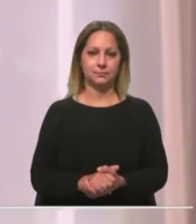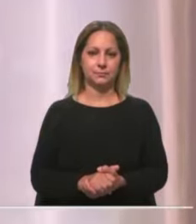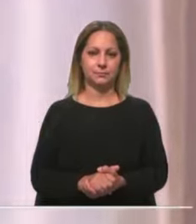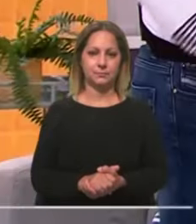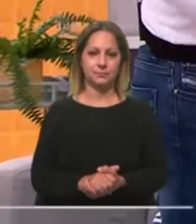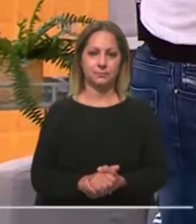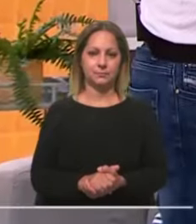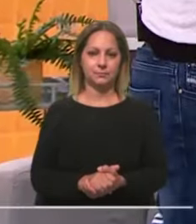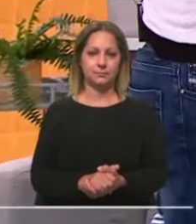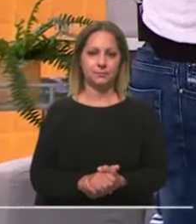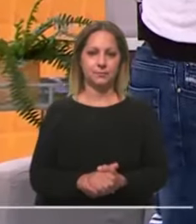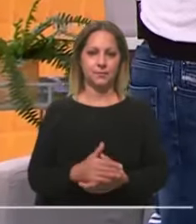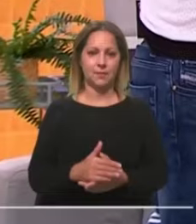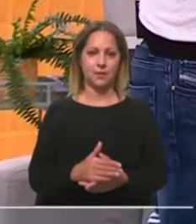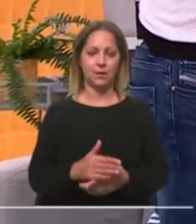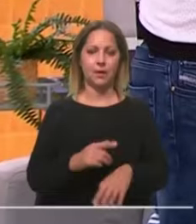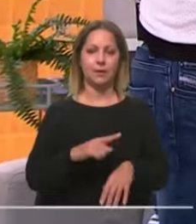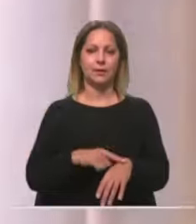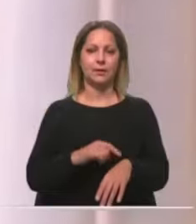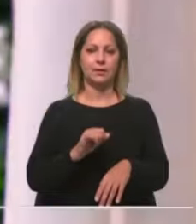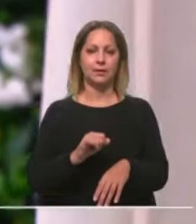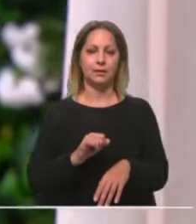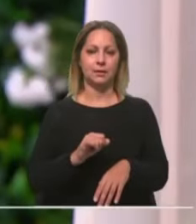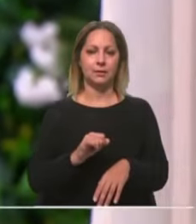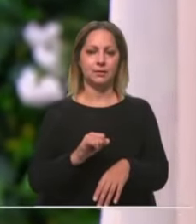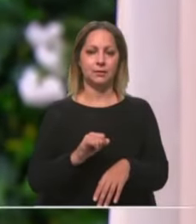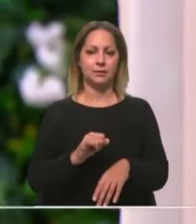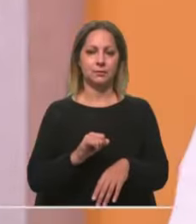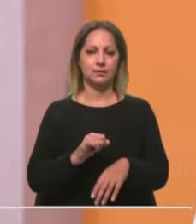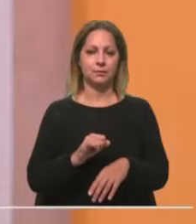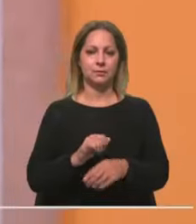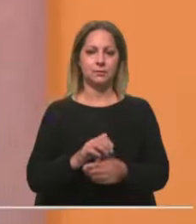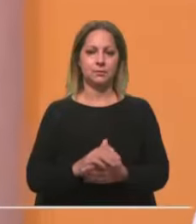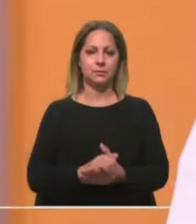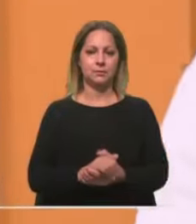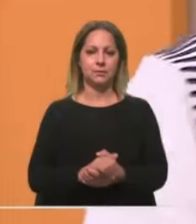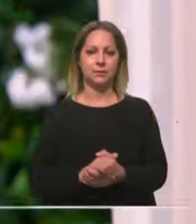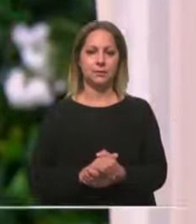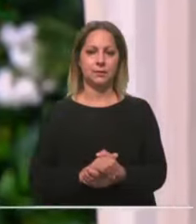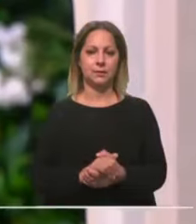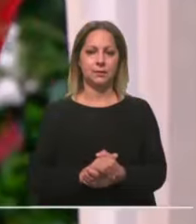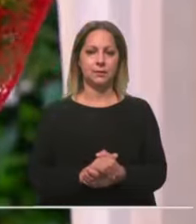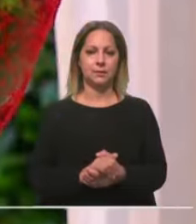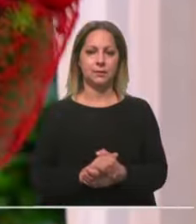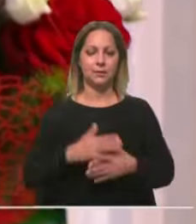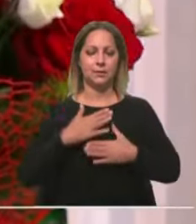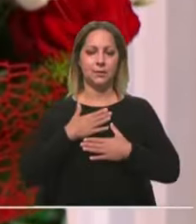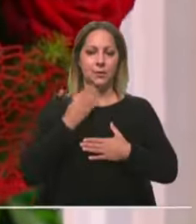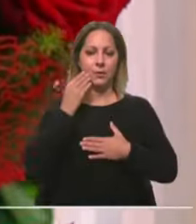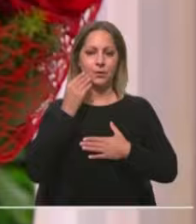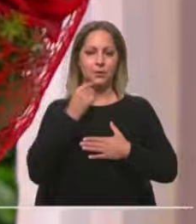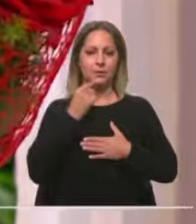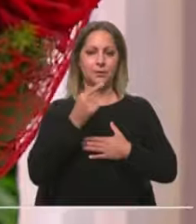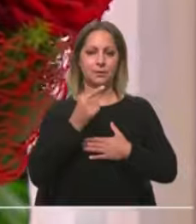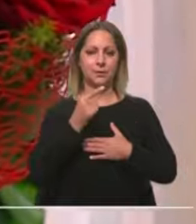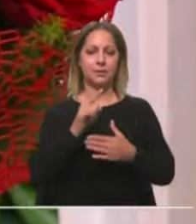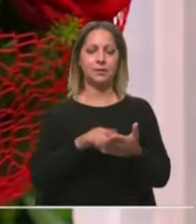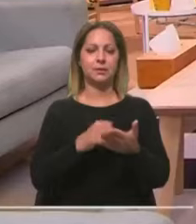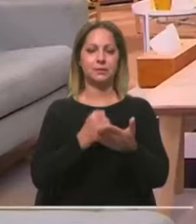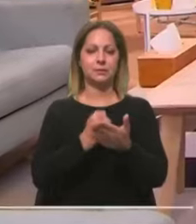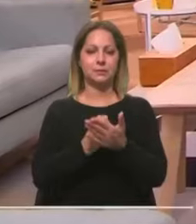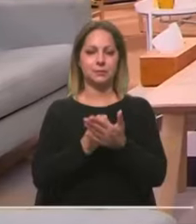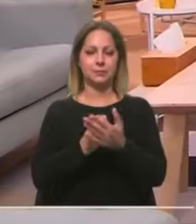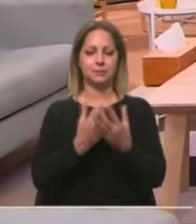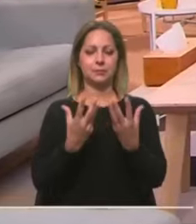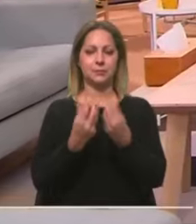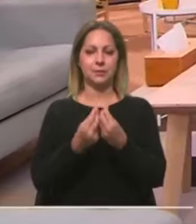Tiago, agora o momento é seu. Muito bem. Como eu te disse, sempre que estive para ti e